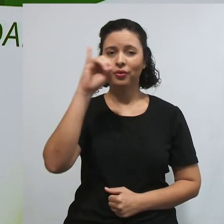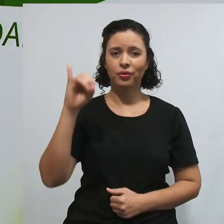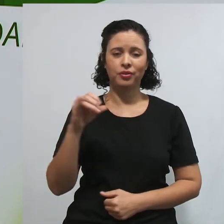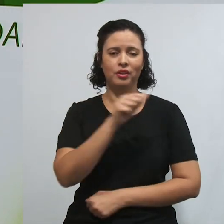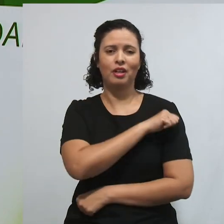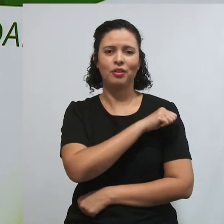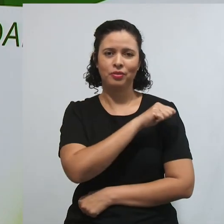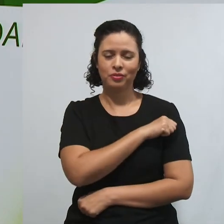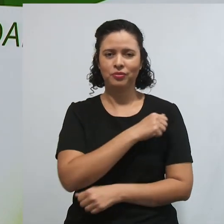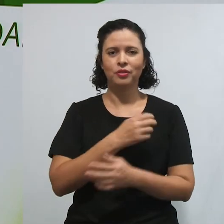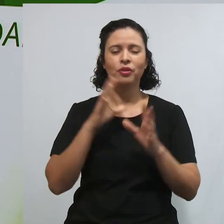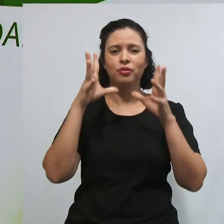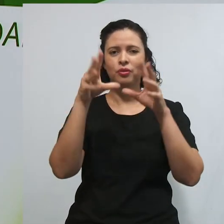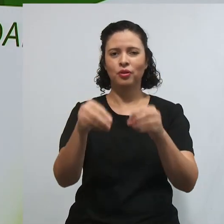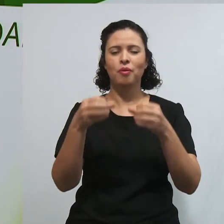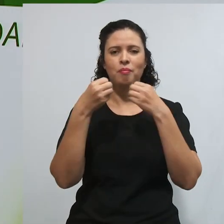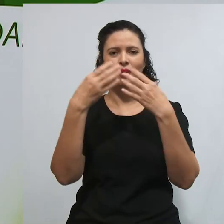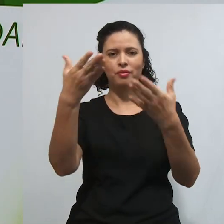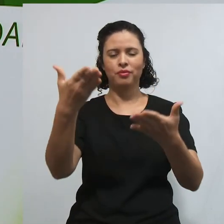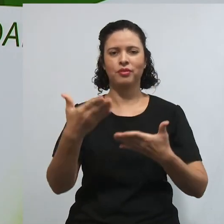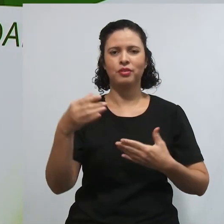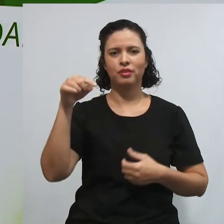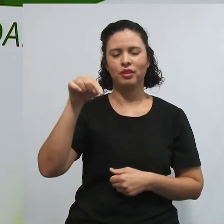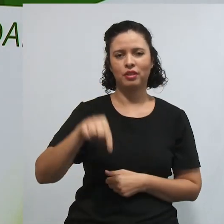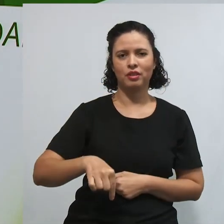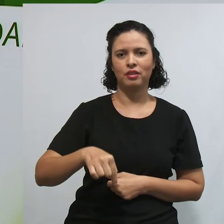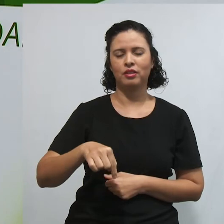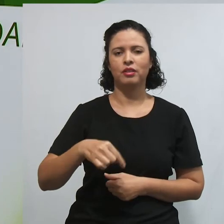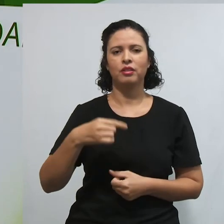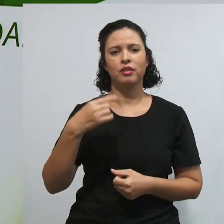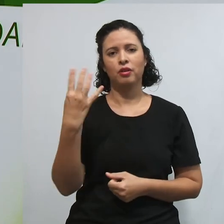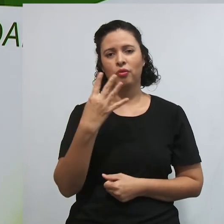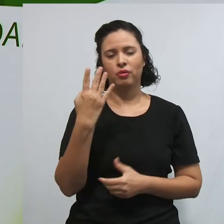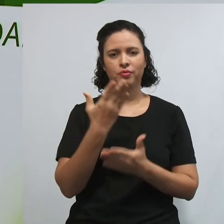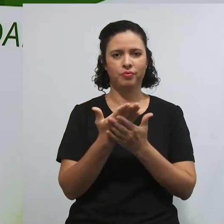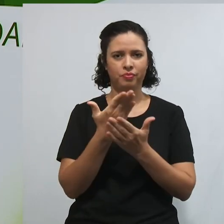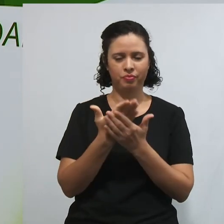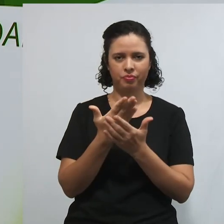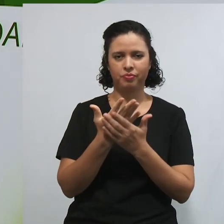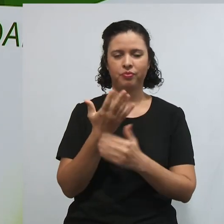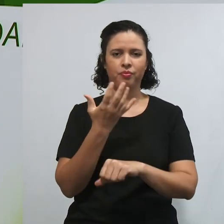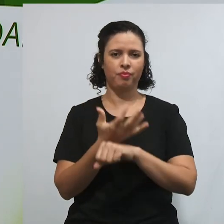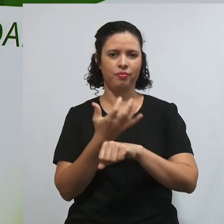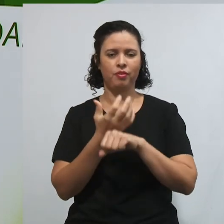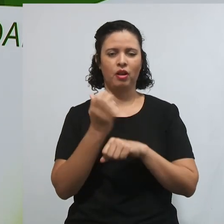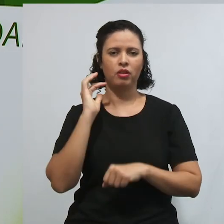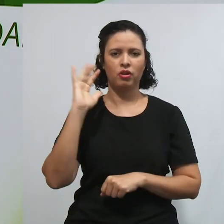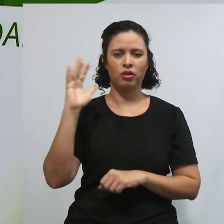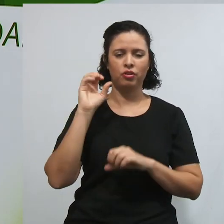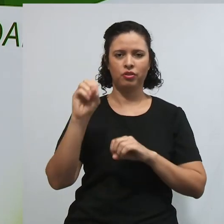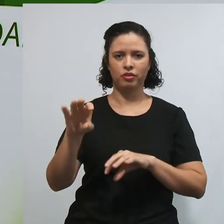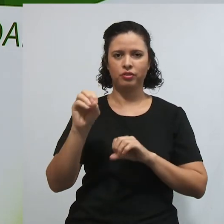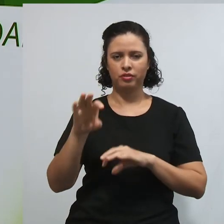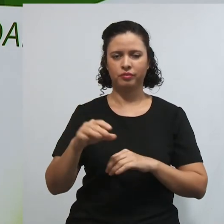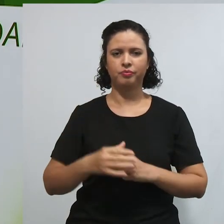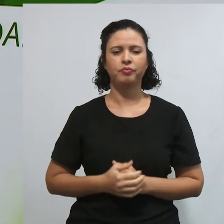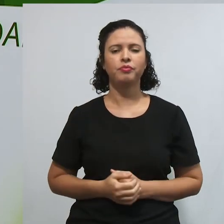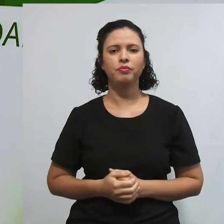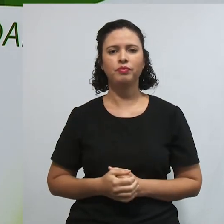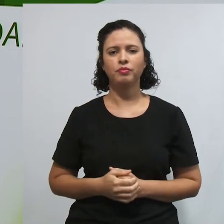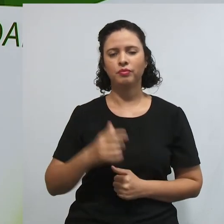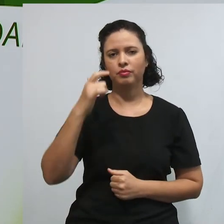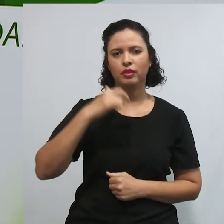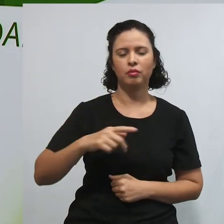Olá, aluno, olá, aluna, seja bem-vindo à quarta aula da disciplina Teorias Educacionais. Eu